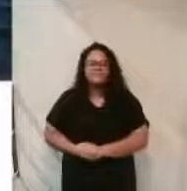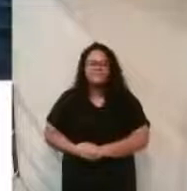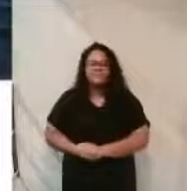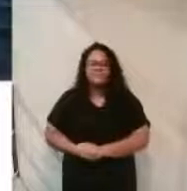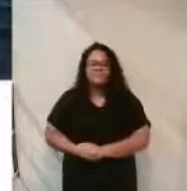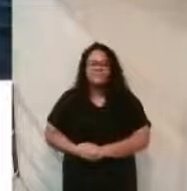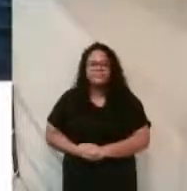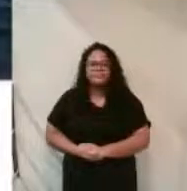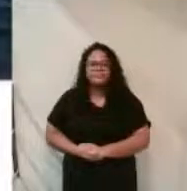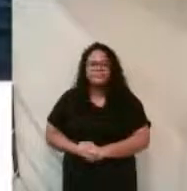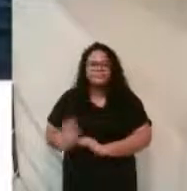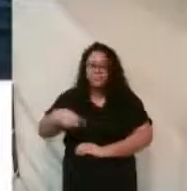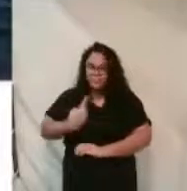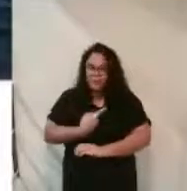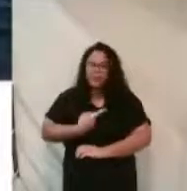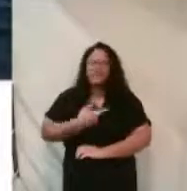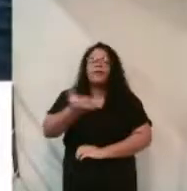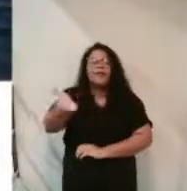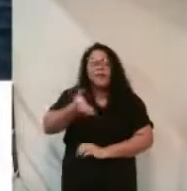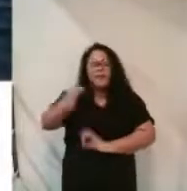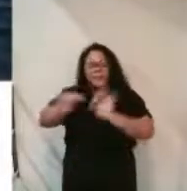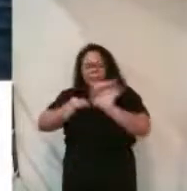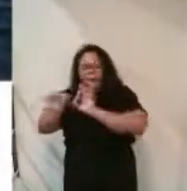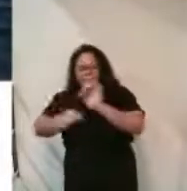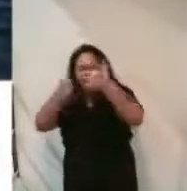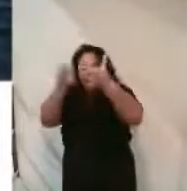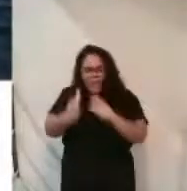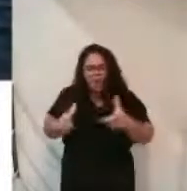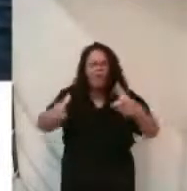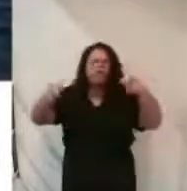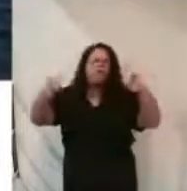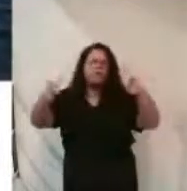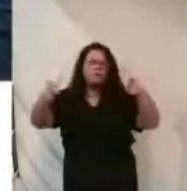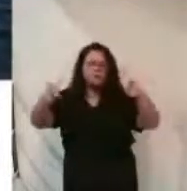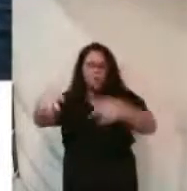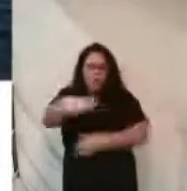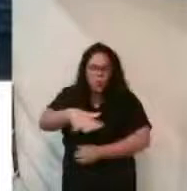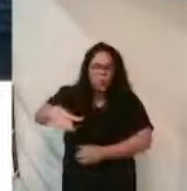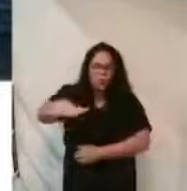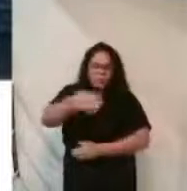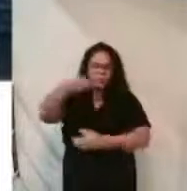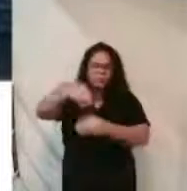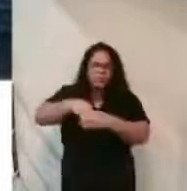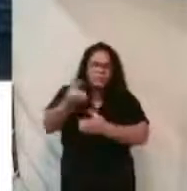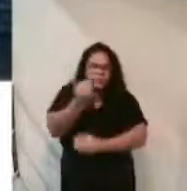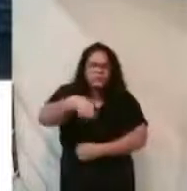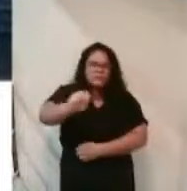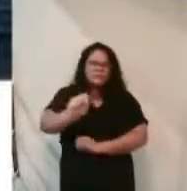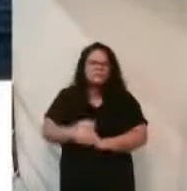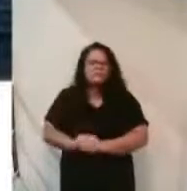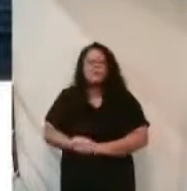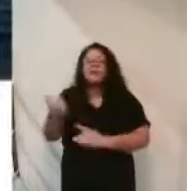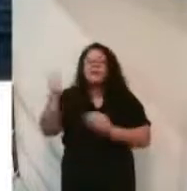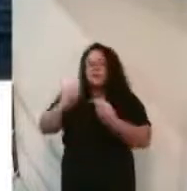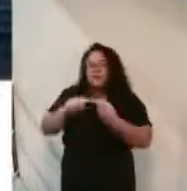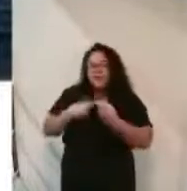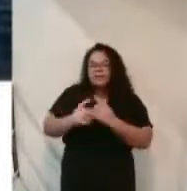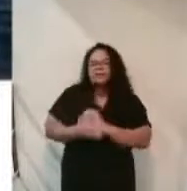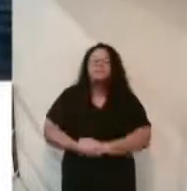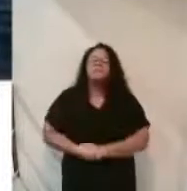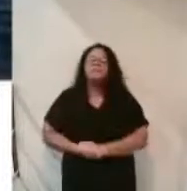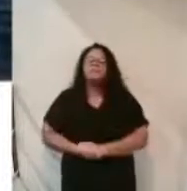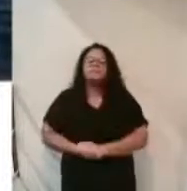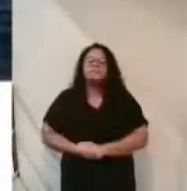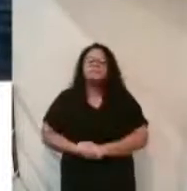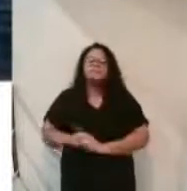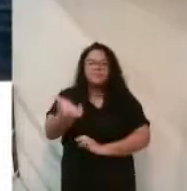ampliando o aterro de Salgueiro e construindo, né, estamos atrás da licença prévia com investimento privado para um aterro em